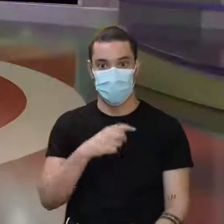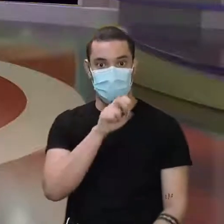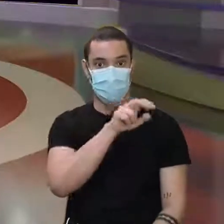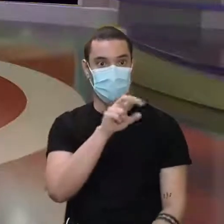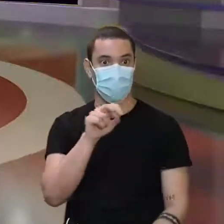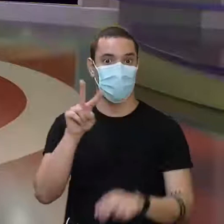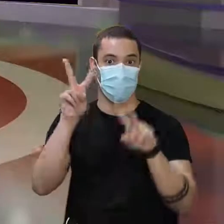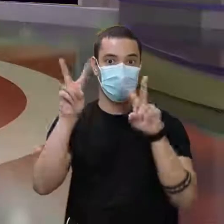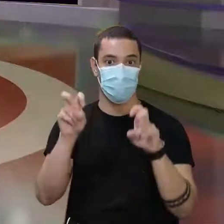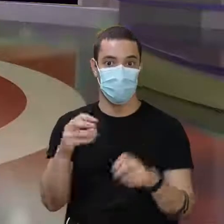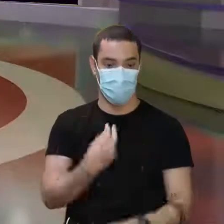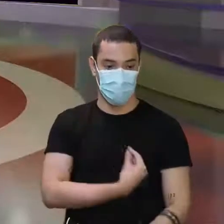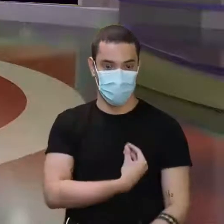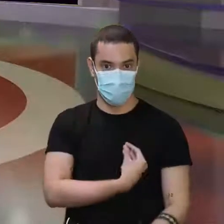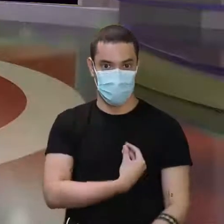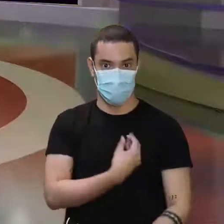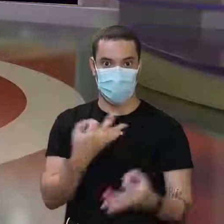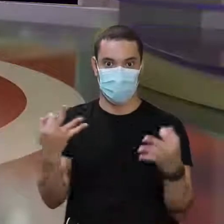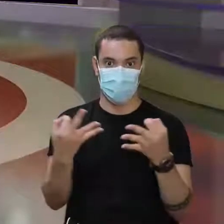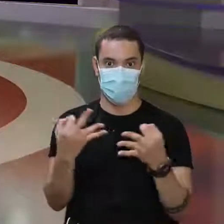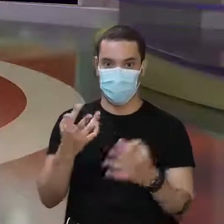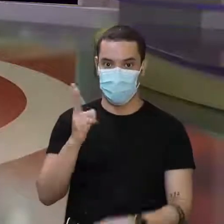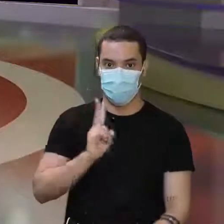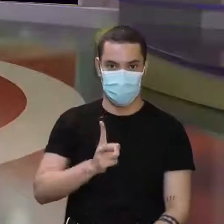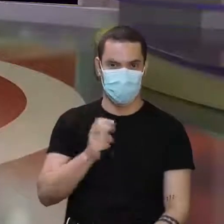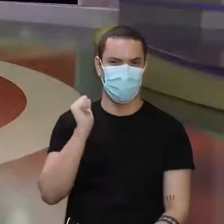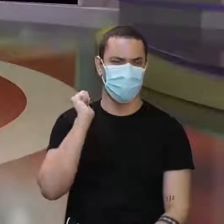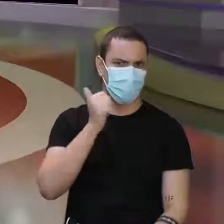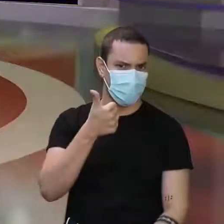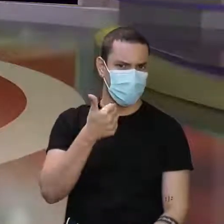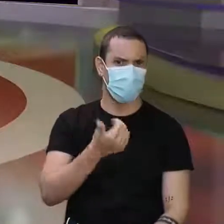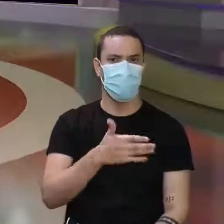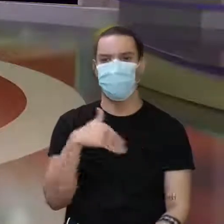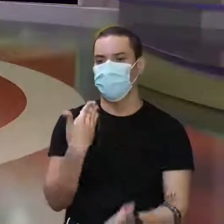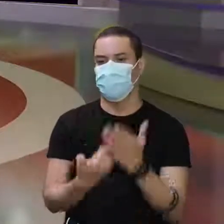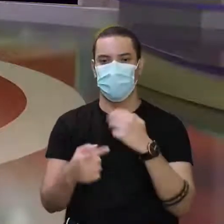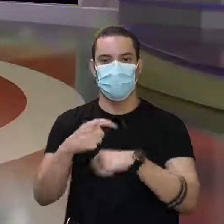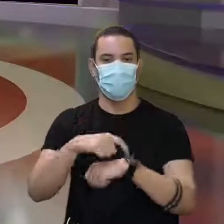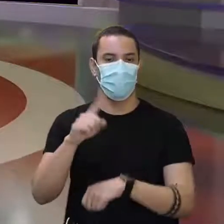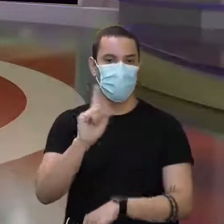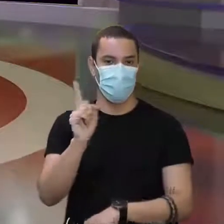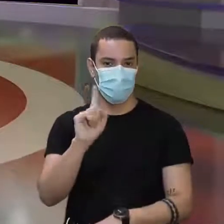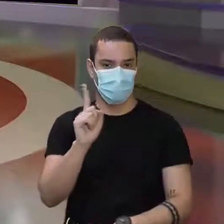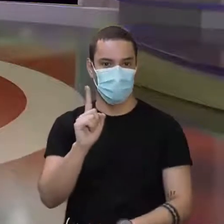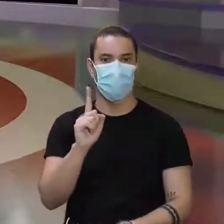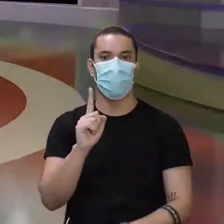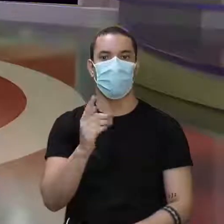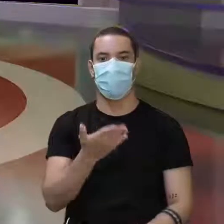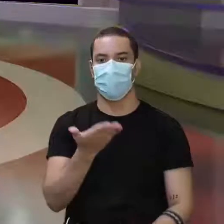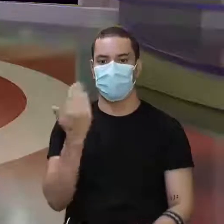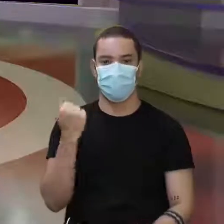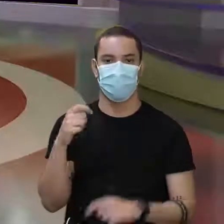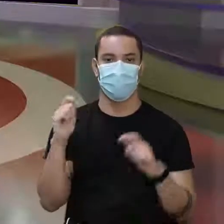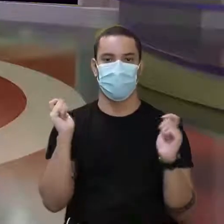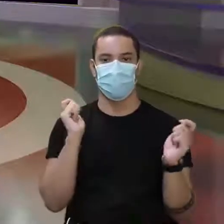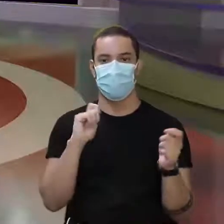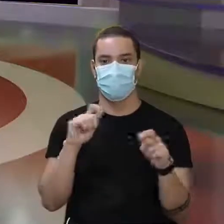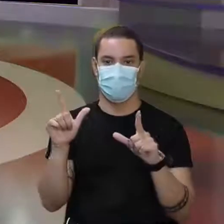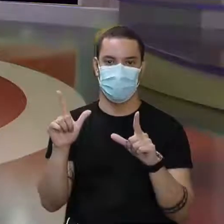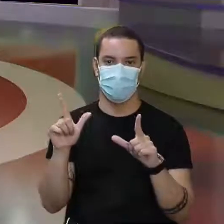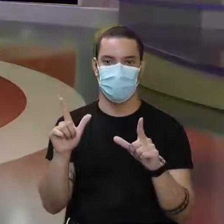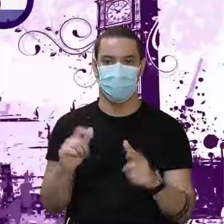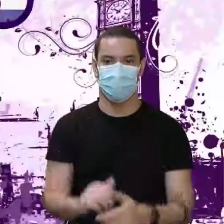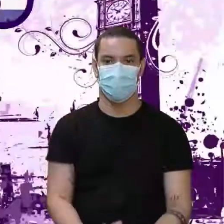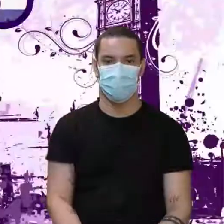Present Perfect Continuous, alright? Então, não vamos perder tempo para a gente entender um pouco mais sobre essa aula. Let's start it.